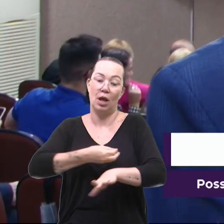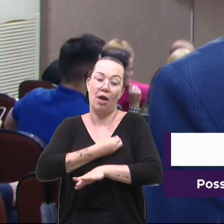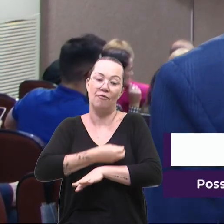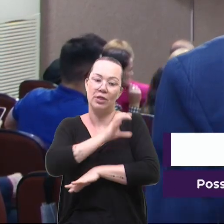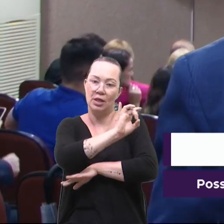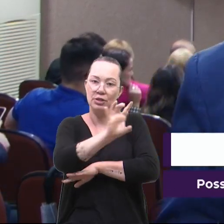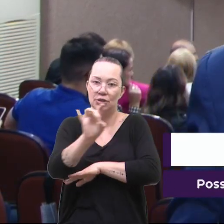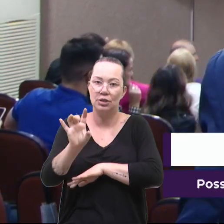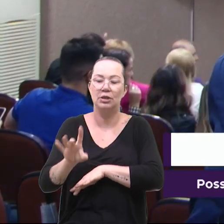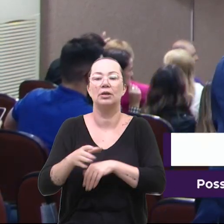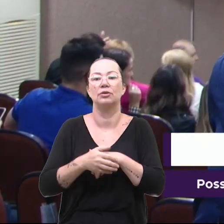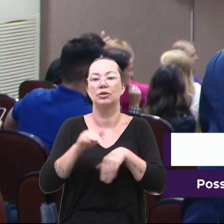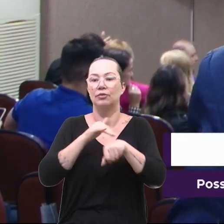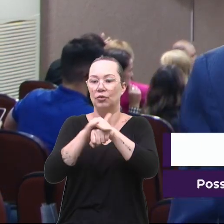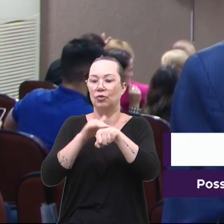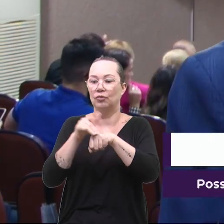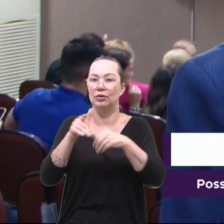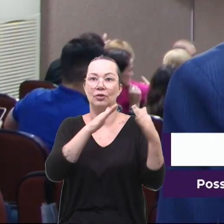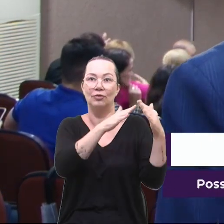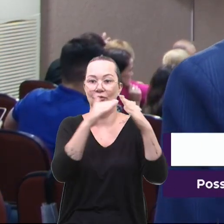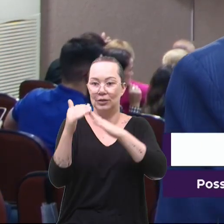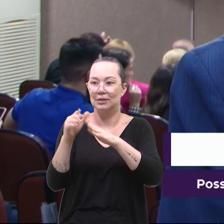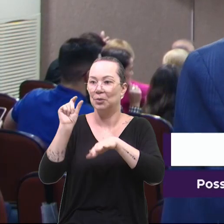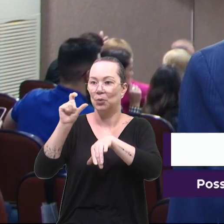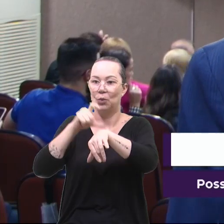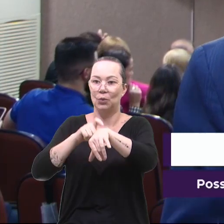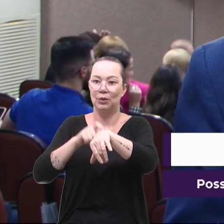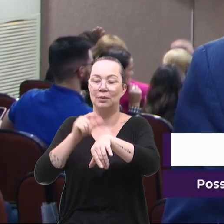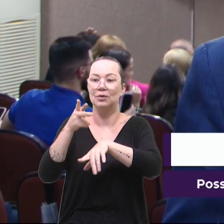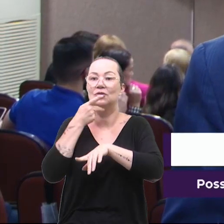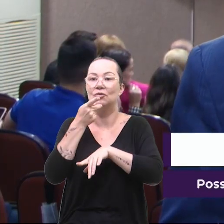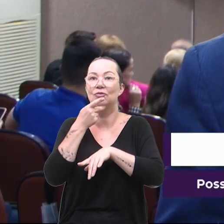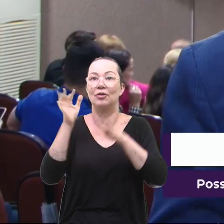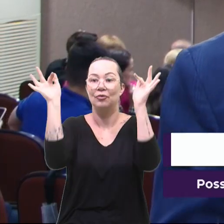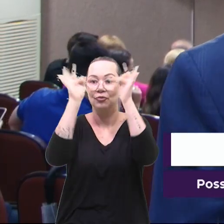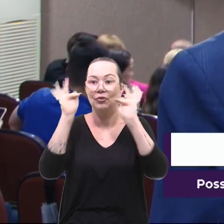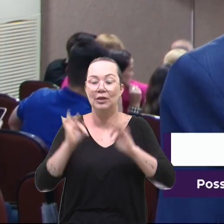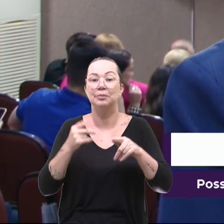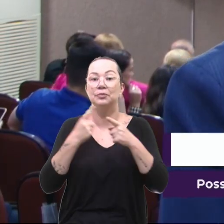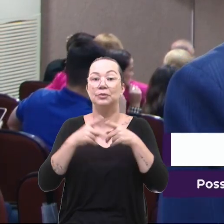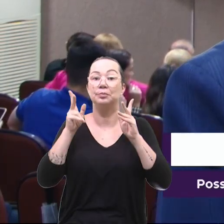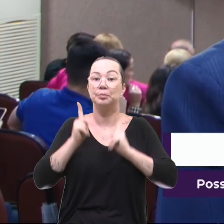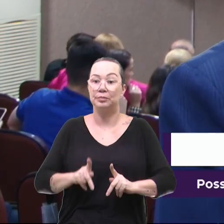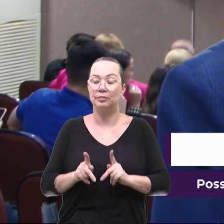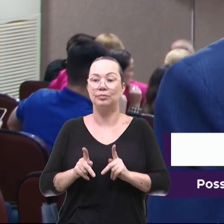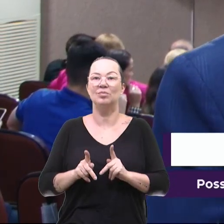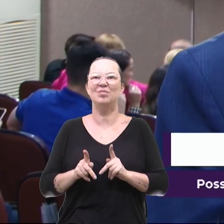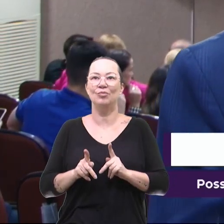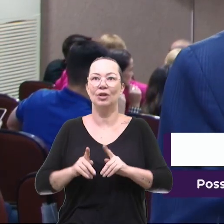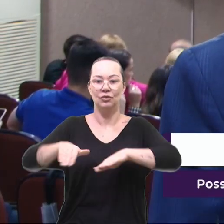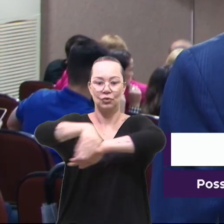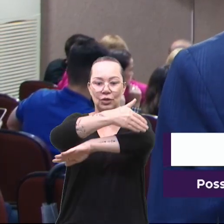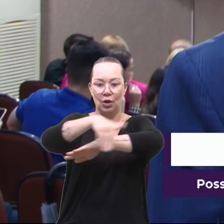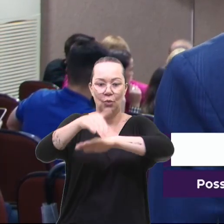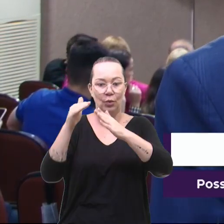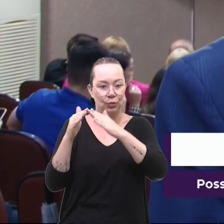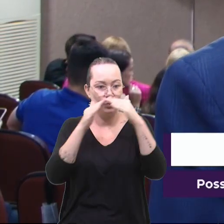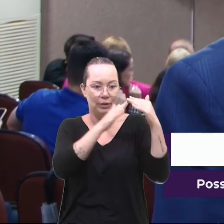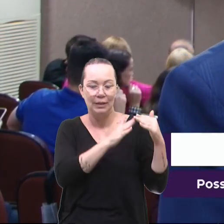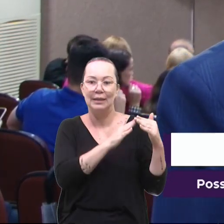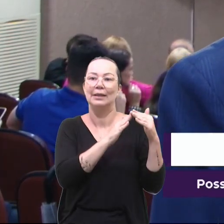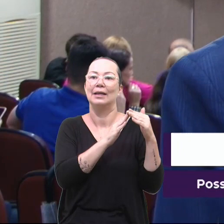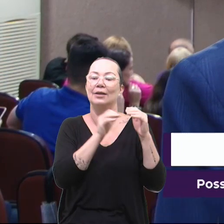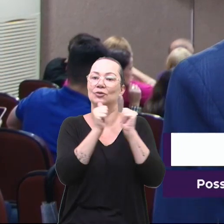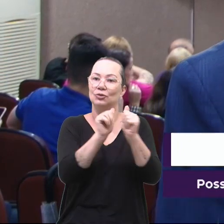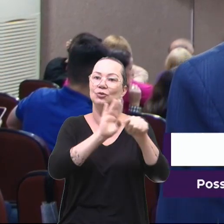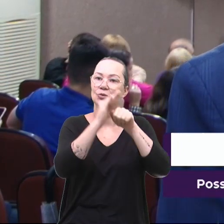ainda mais. Estava falando com as minhas vizinhas agora há pouco, né? E a gente fica feliz porque pessoas da nossa rua, do nosso ladinho, que estão lá no